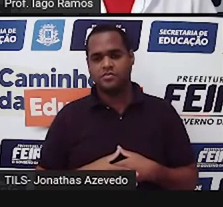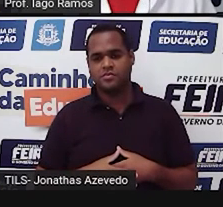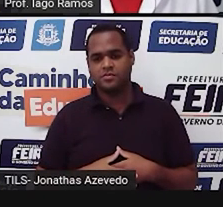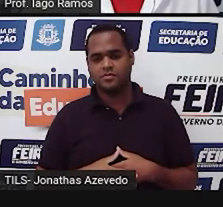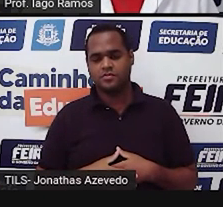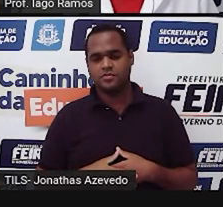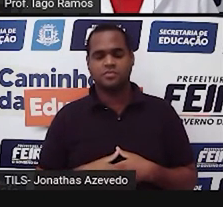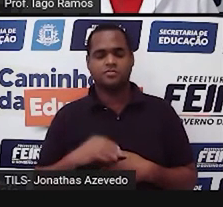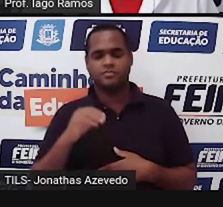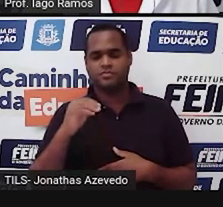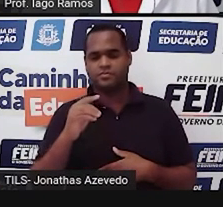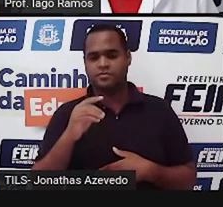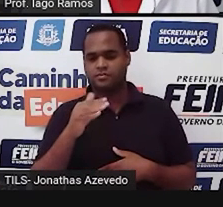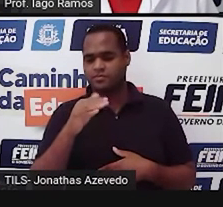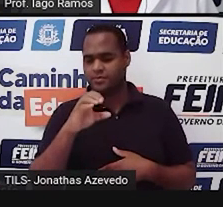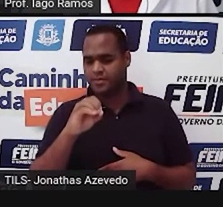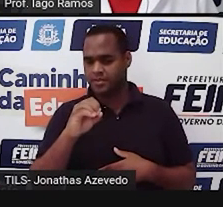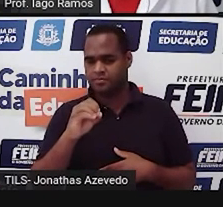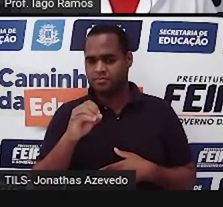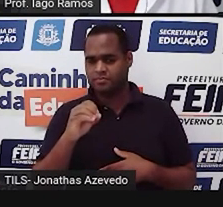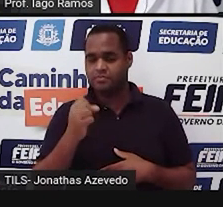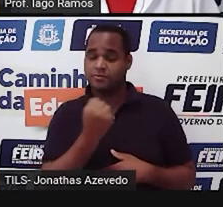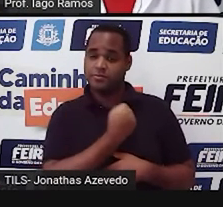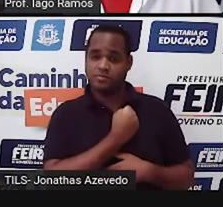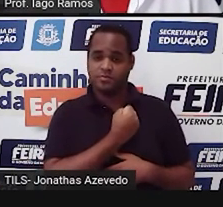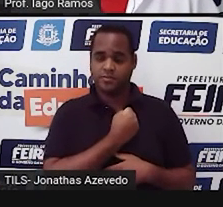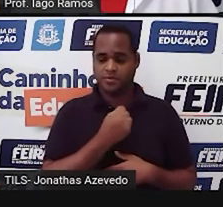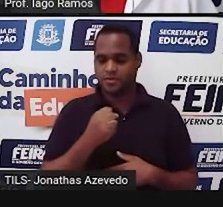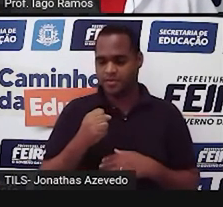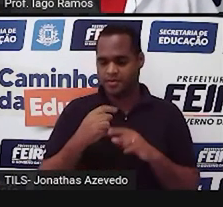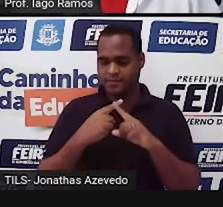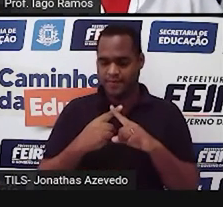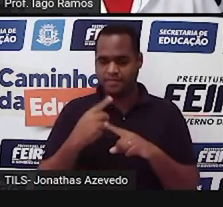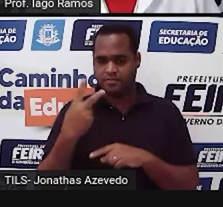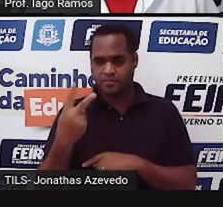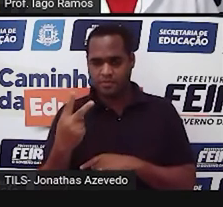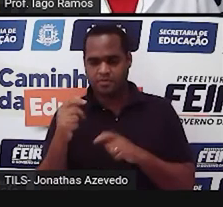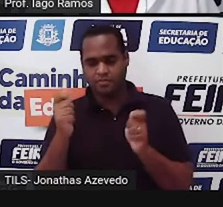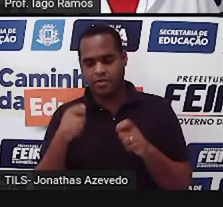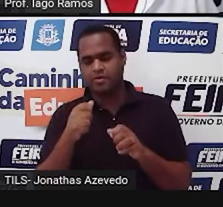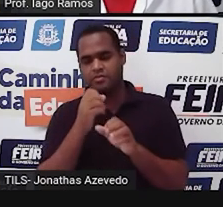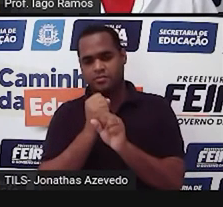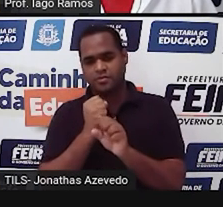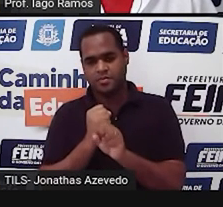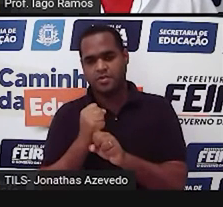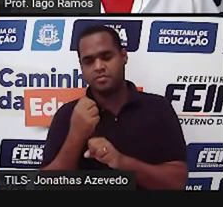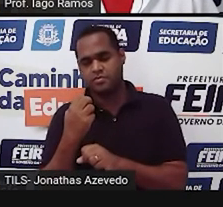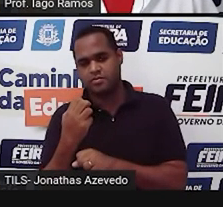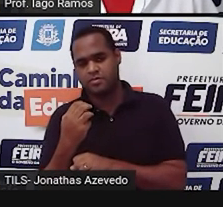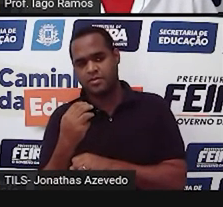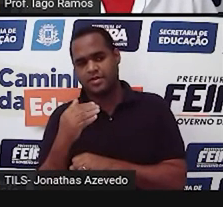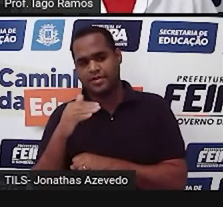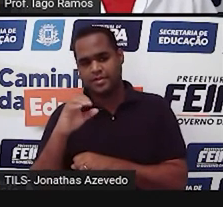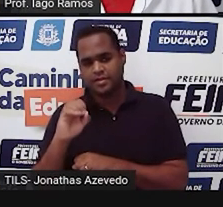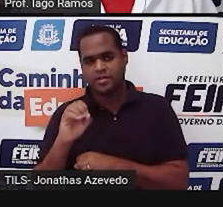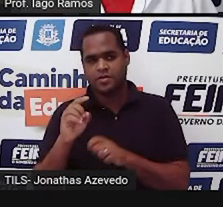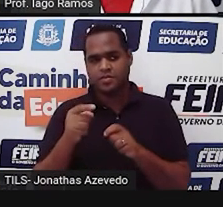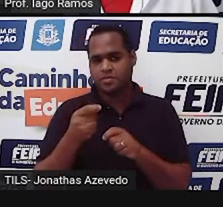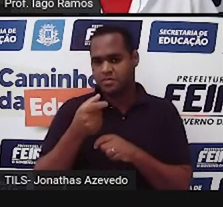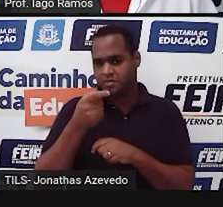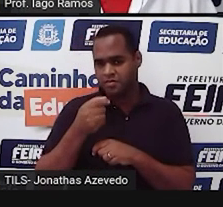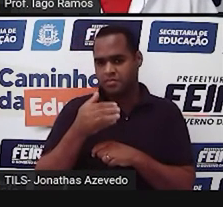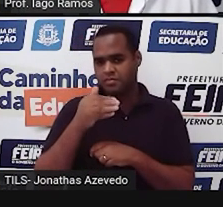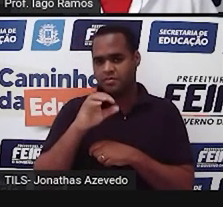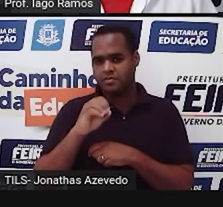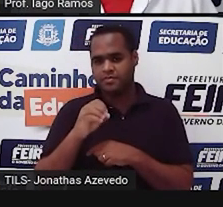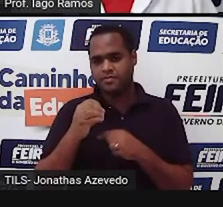número que vezes 10 Aliás o número que vezes 2 de 10 ou chegue perto de 10 apareceu ali